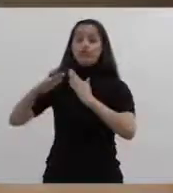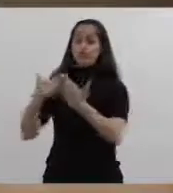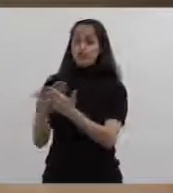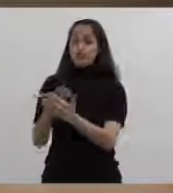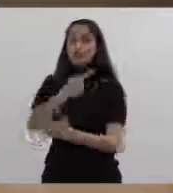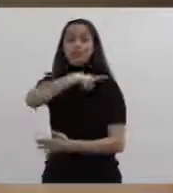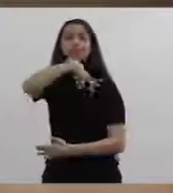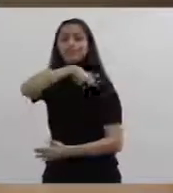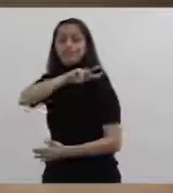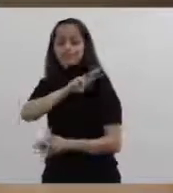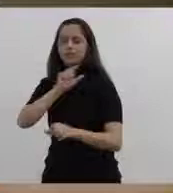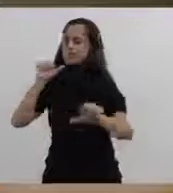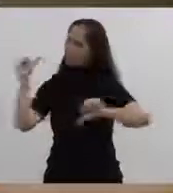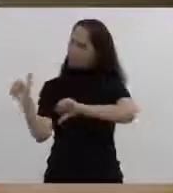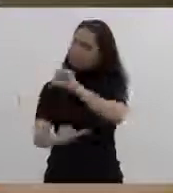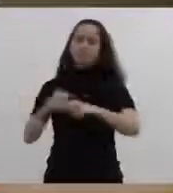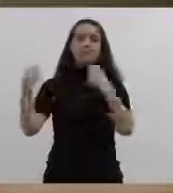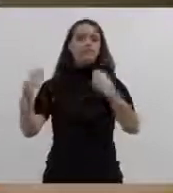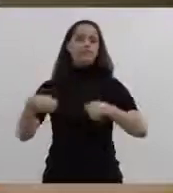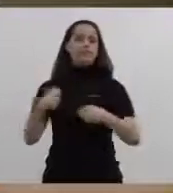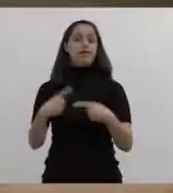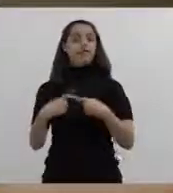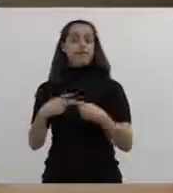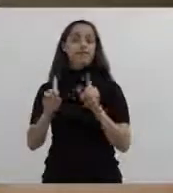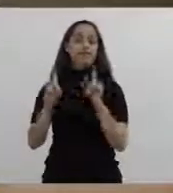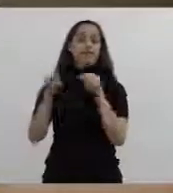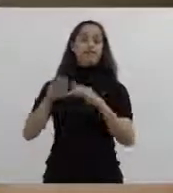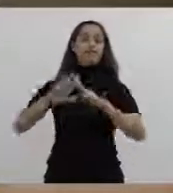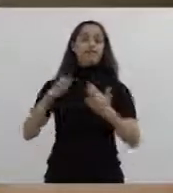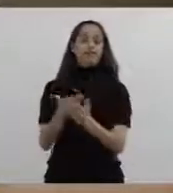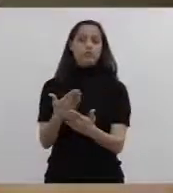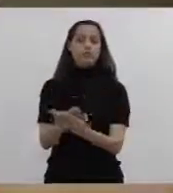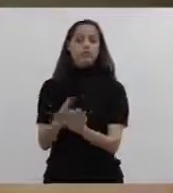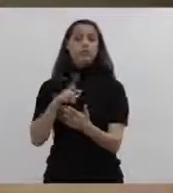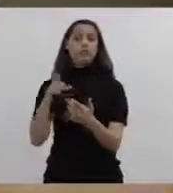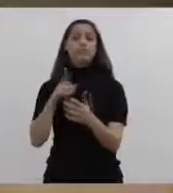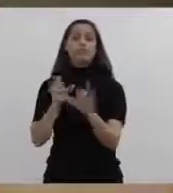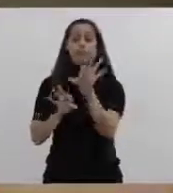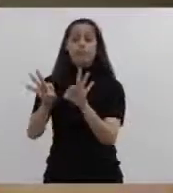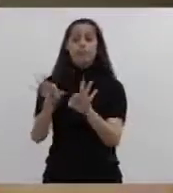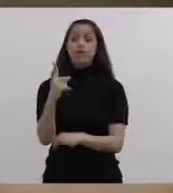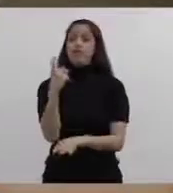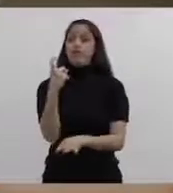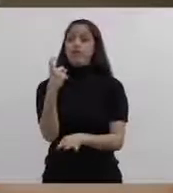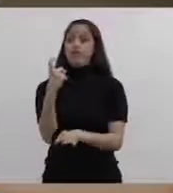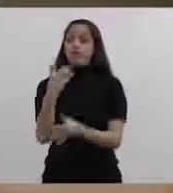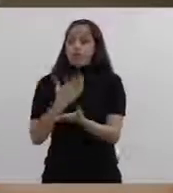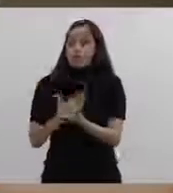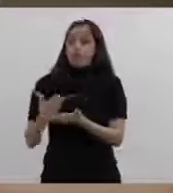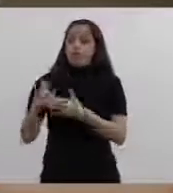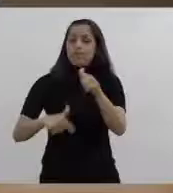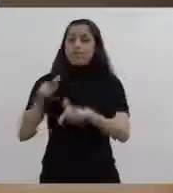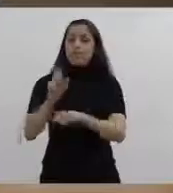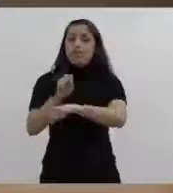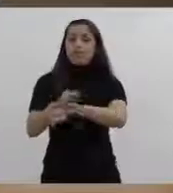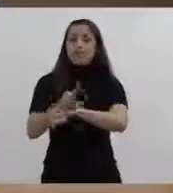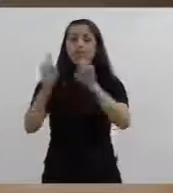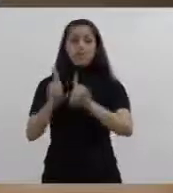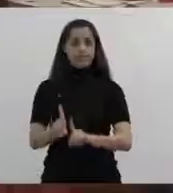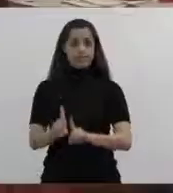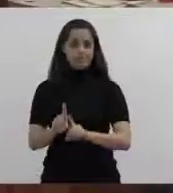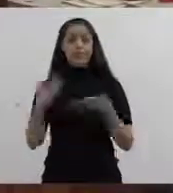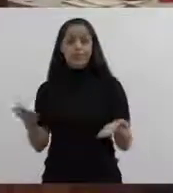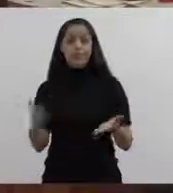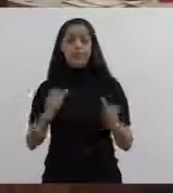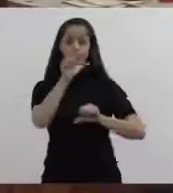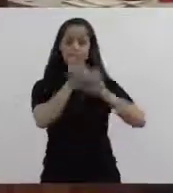na mídia, pois na verdade há muitas mudanças, mas a mais midiática é a transformação da escola secundária. Porque a